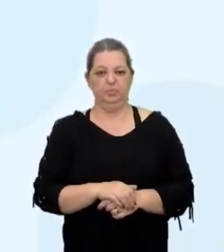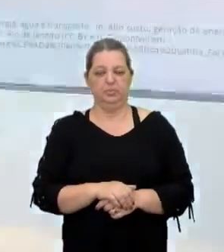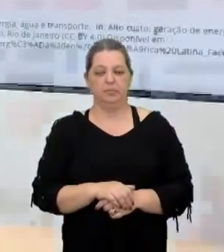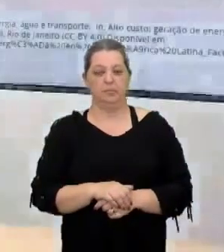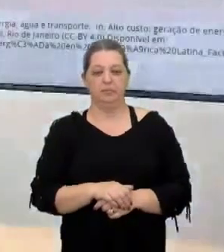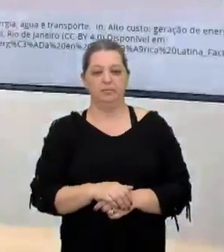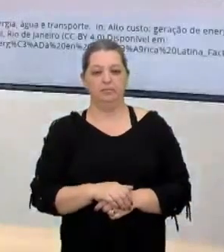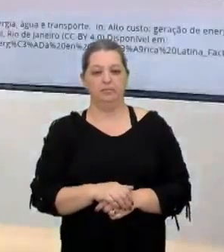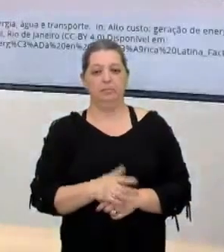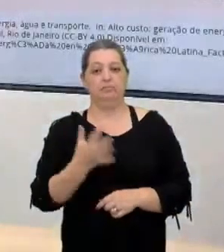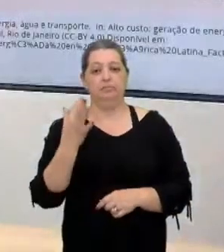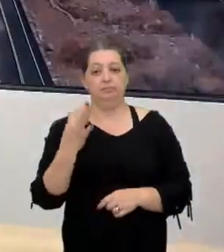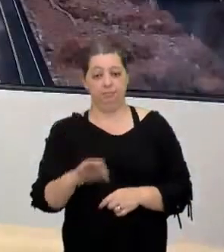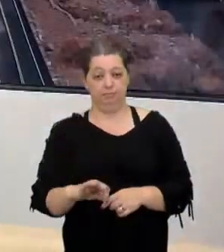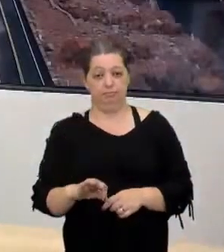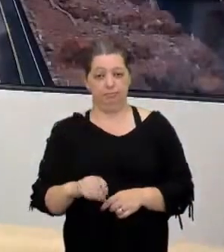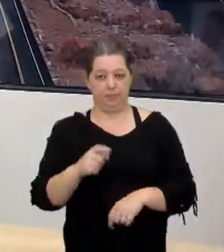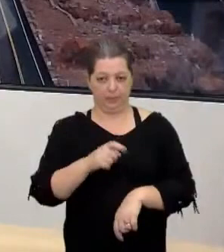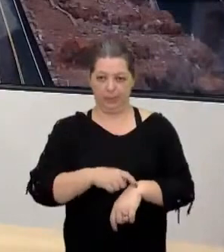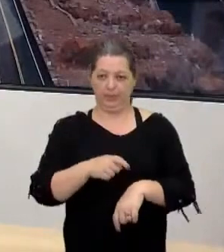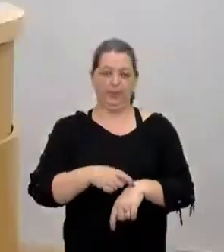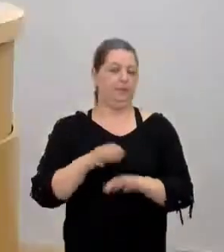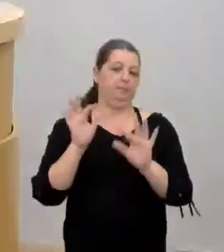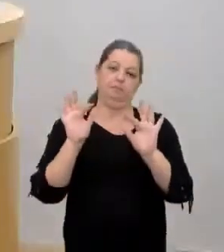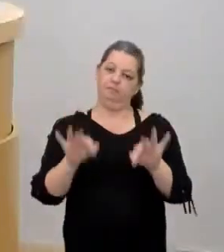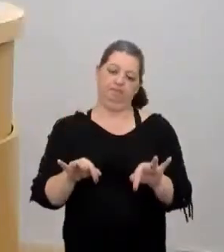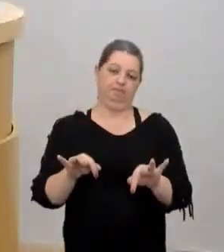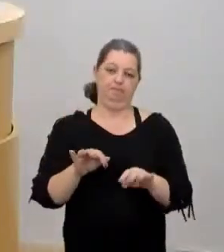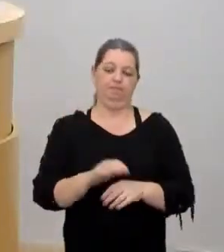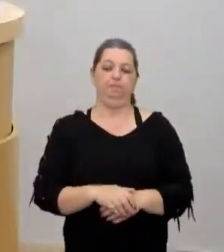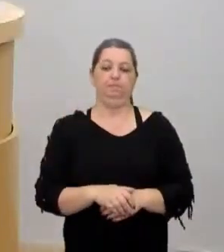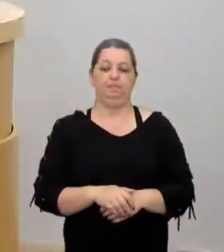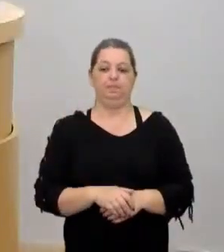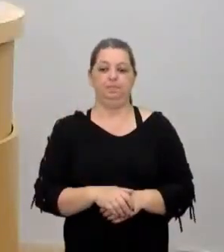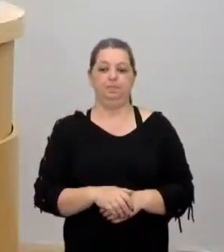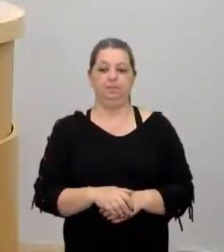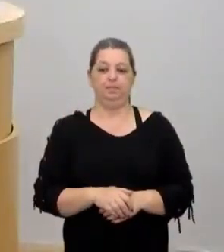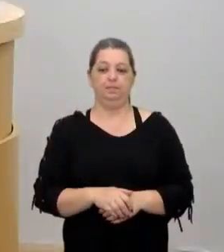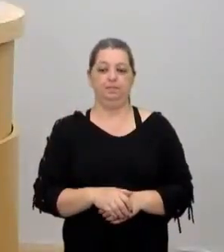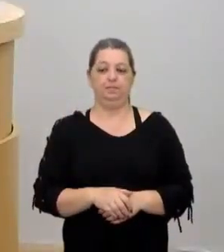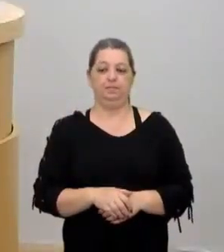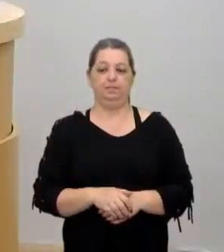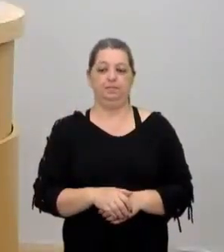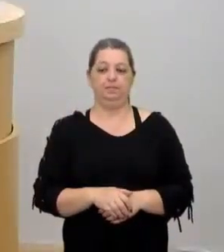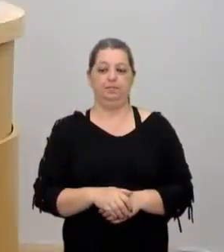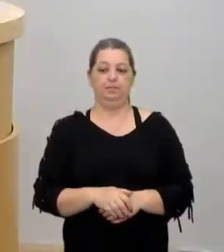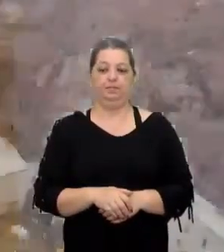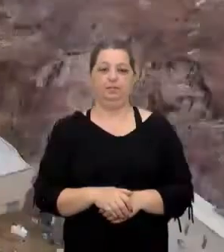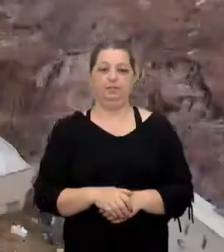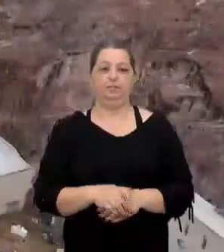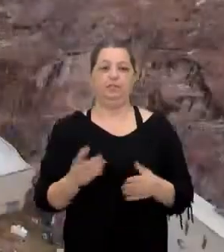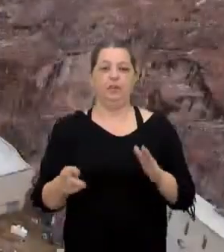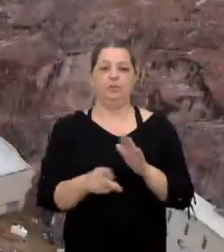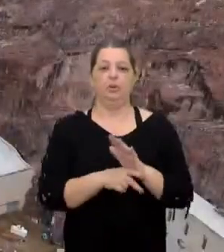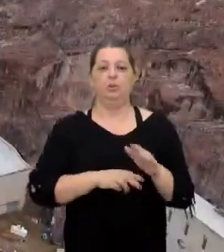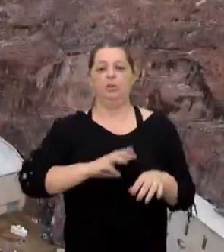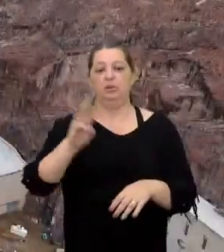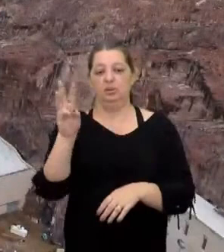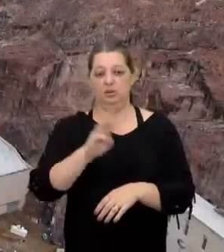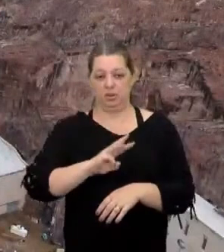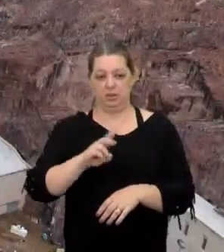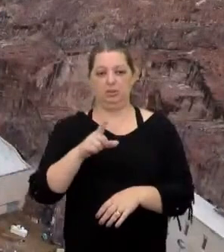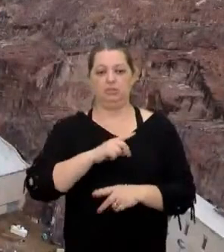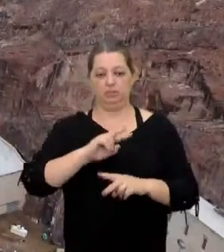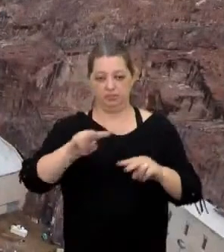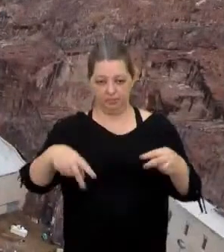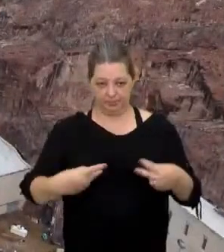A aula já acabou o tempo, né, Ju? Acabou o tempo, e aí? Acabou o tempo aí, né? Então a gente vai entrar no Saiba Mais, aí a gente vai ter lá